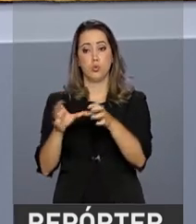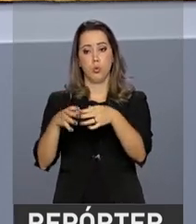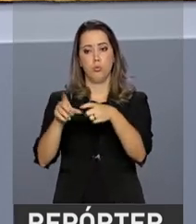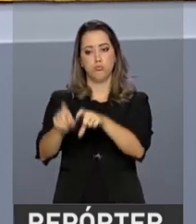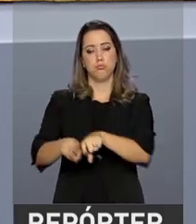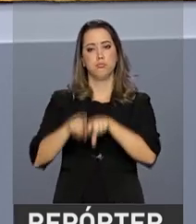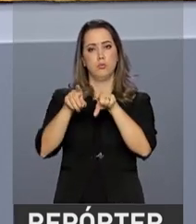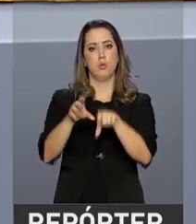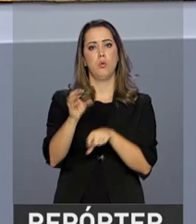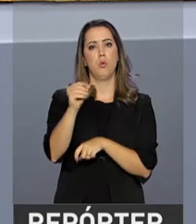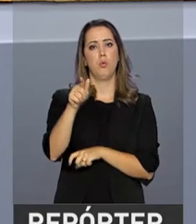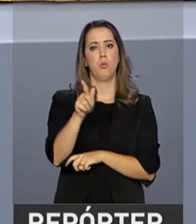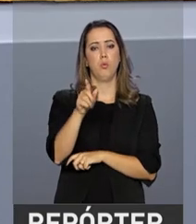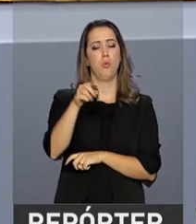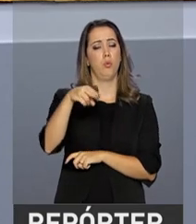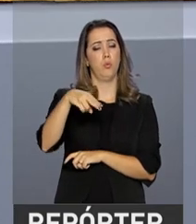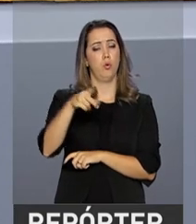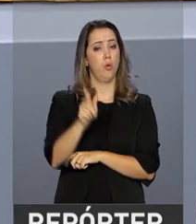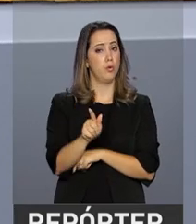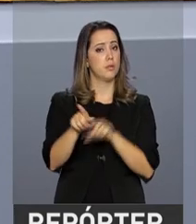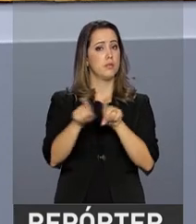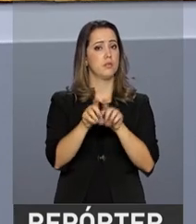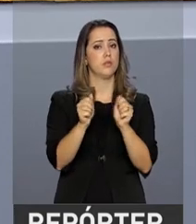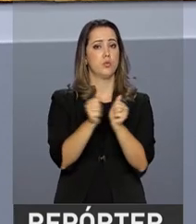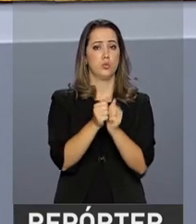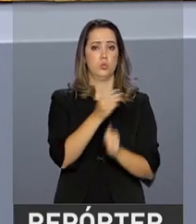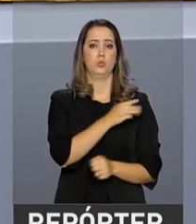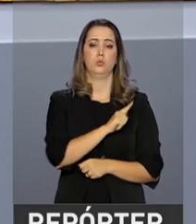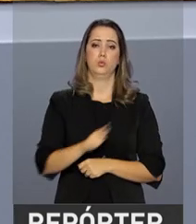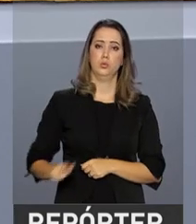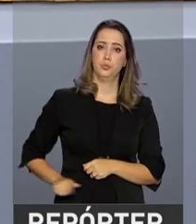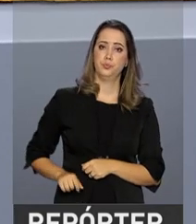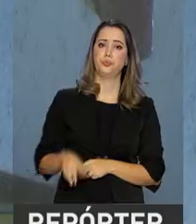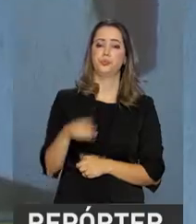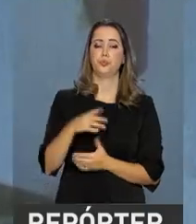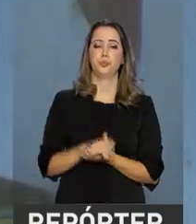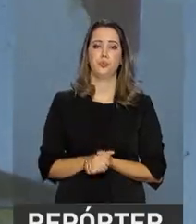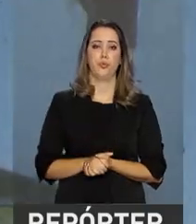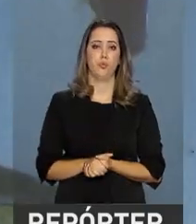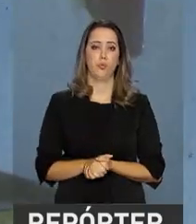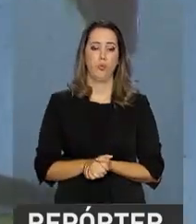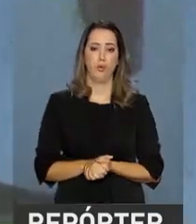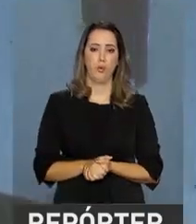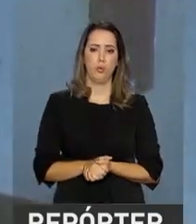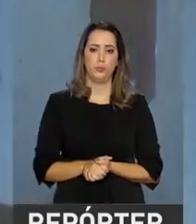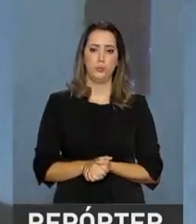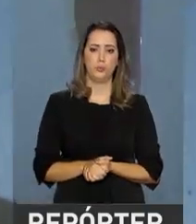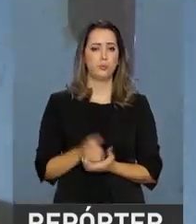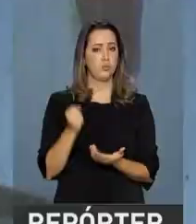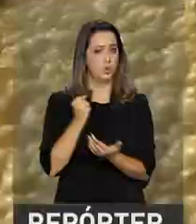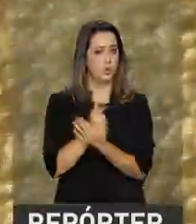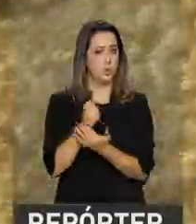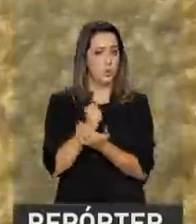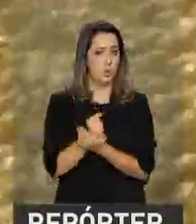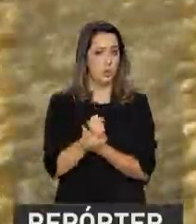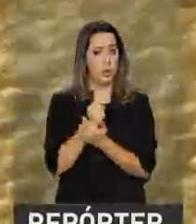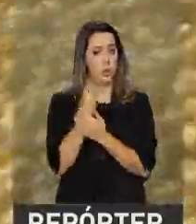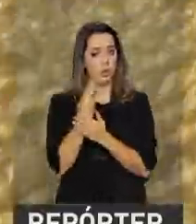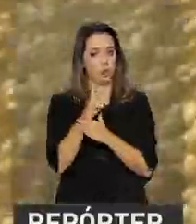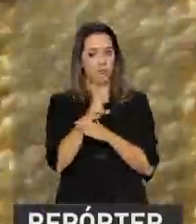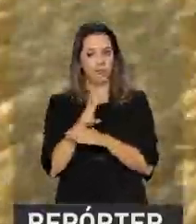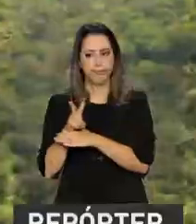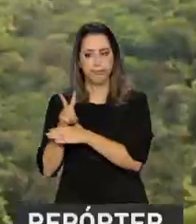onde e governo para reduzir os danos na região amazônica comprar ou financiar